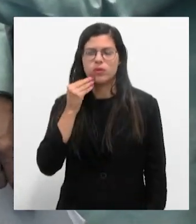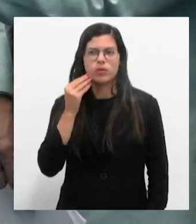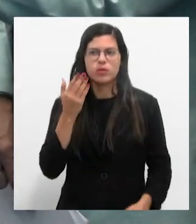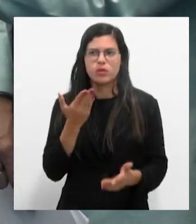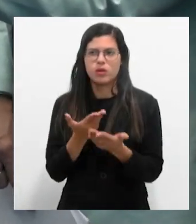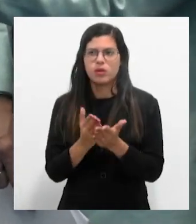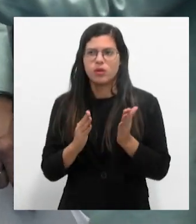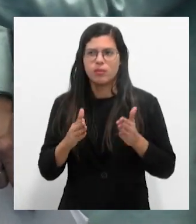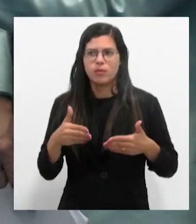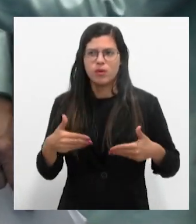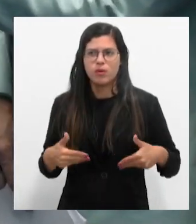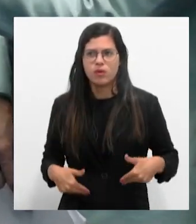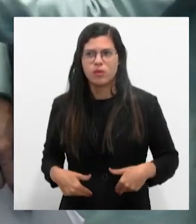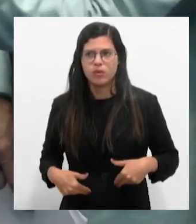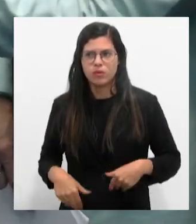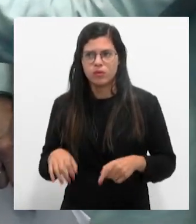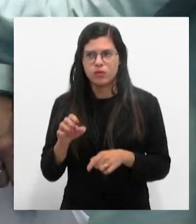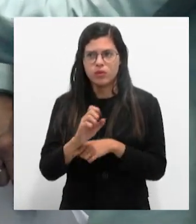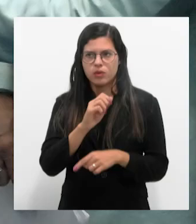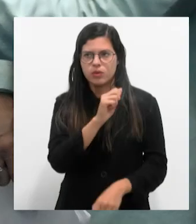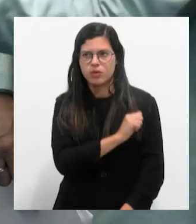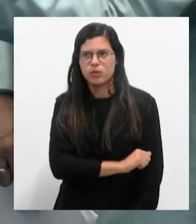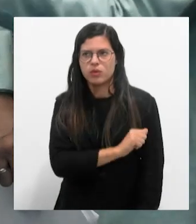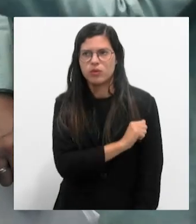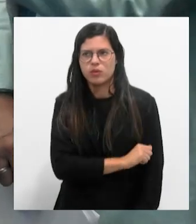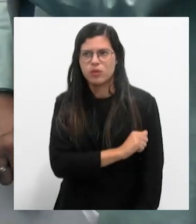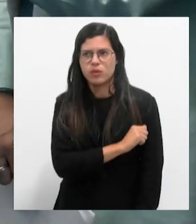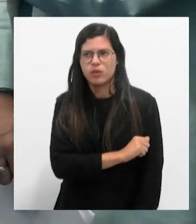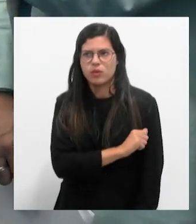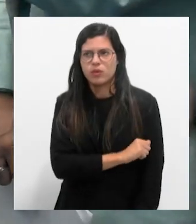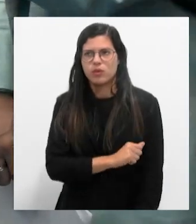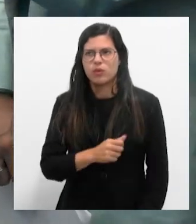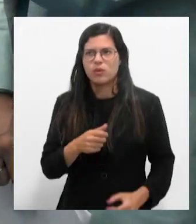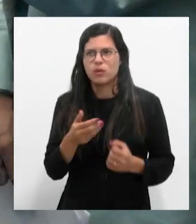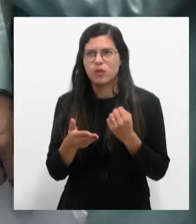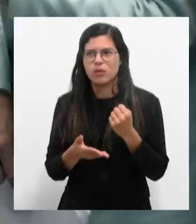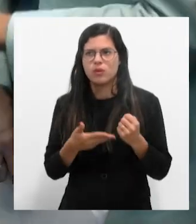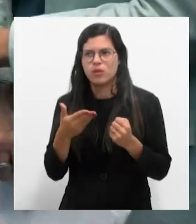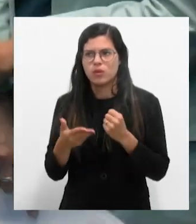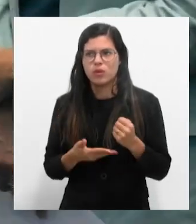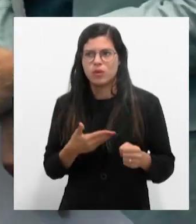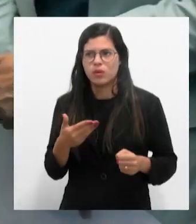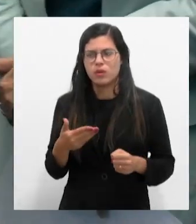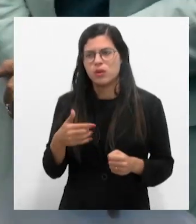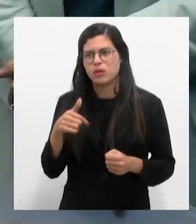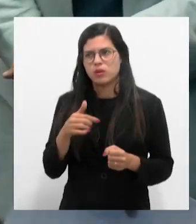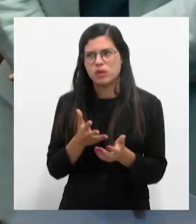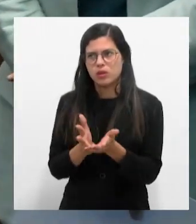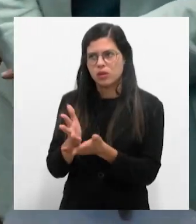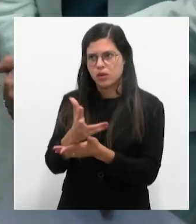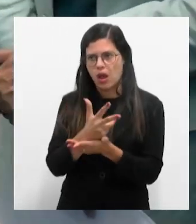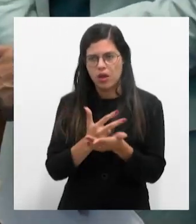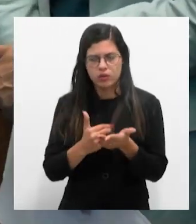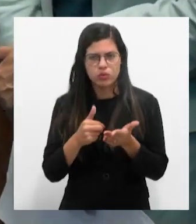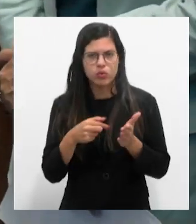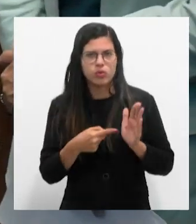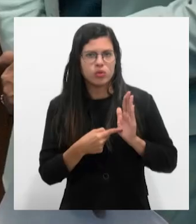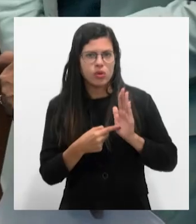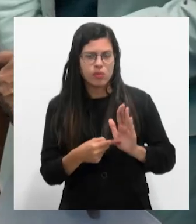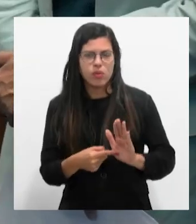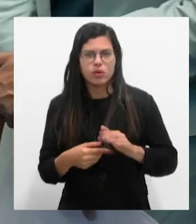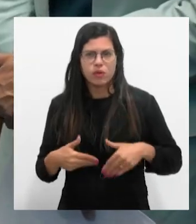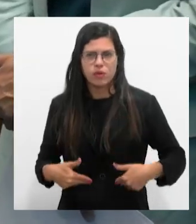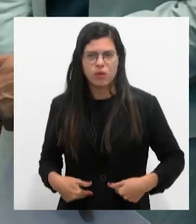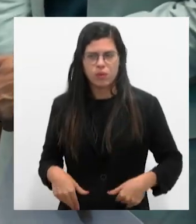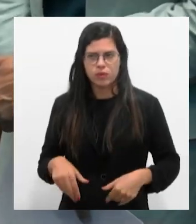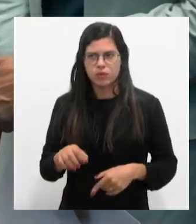com a fome no estado do Rio de Janeiro, com base em dados sólidos que mapeiem a fome no nosso estado.